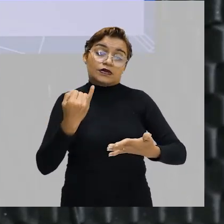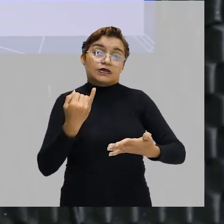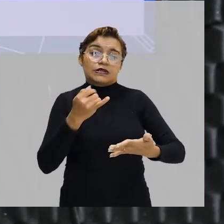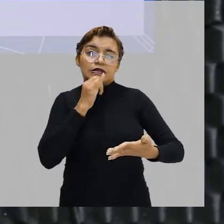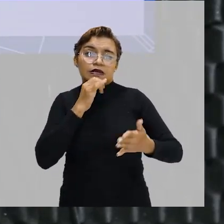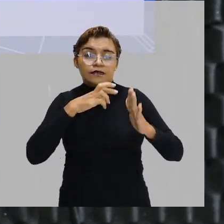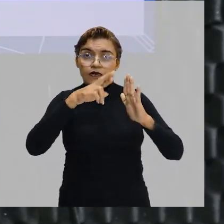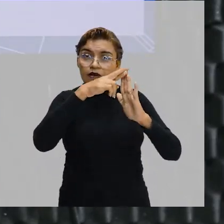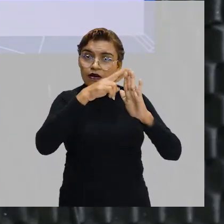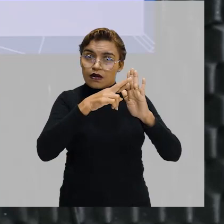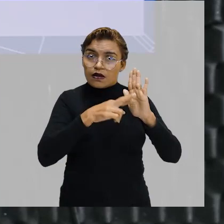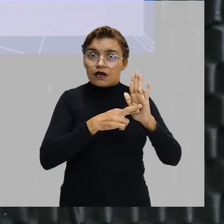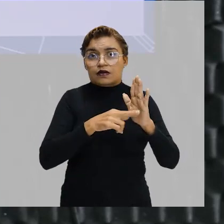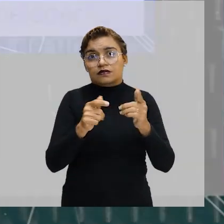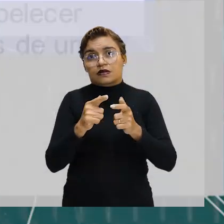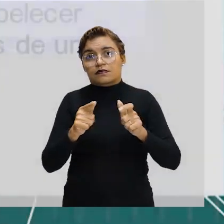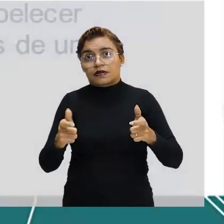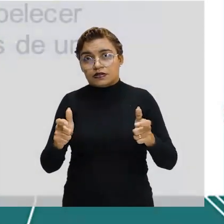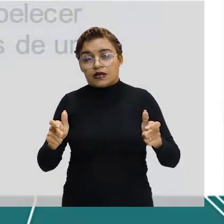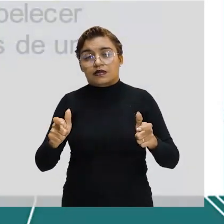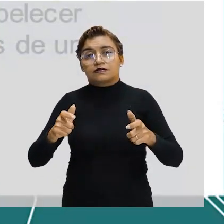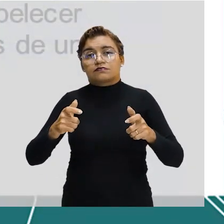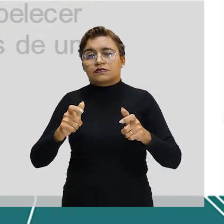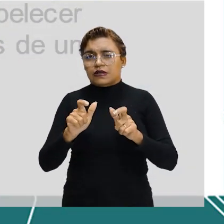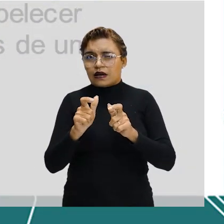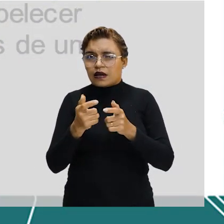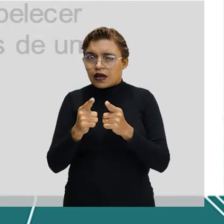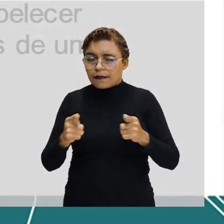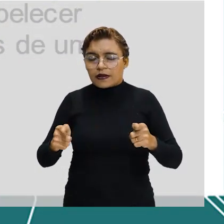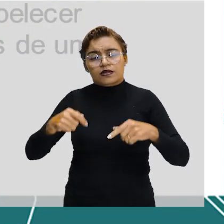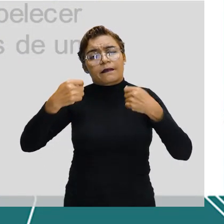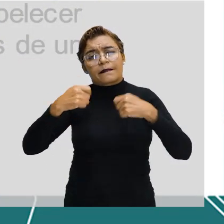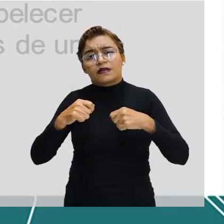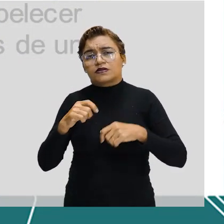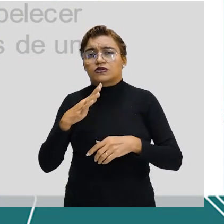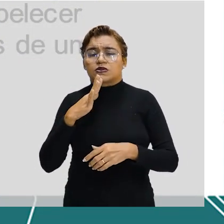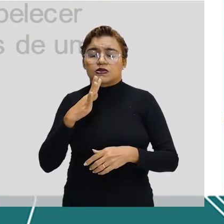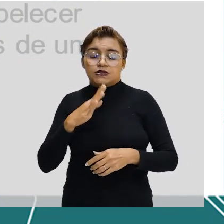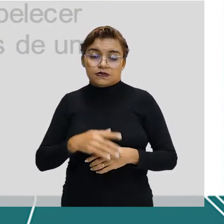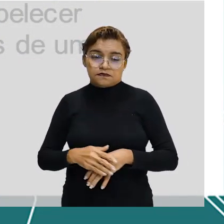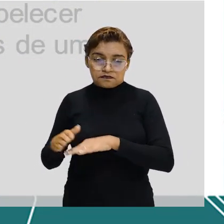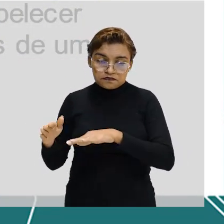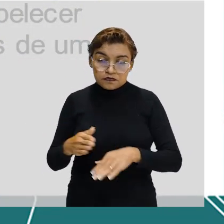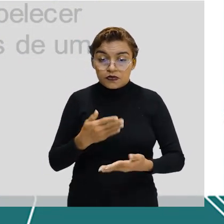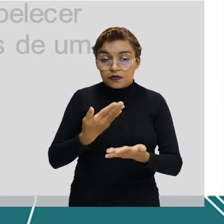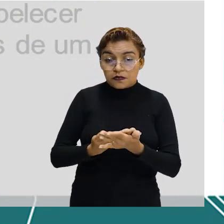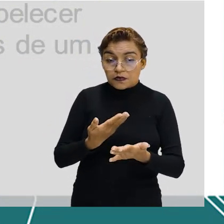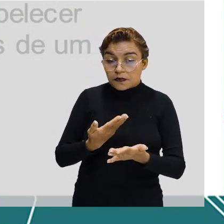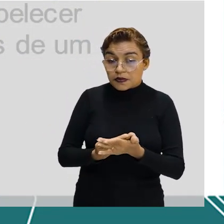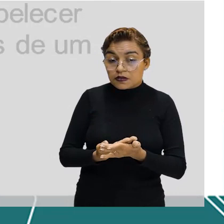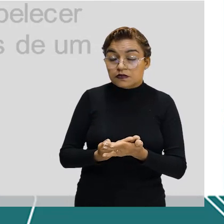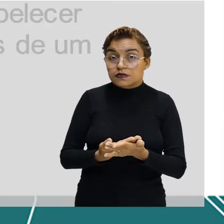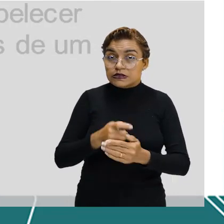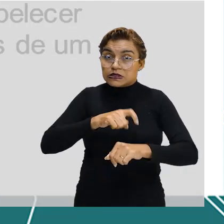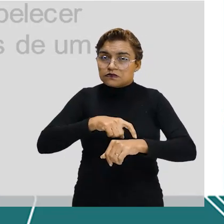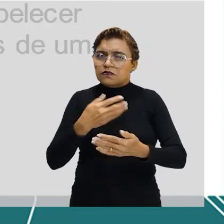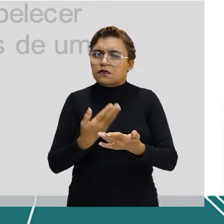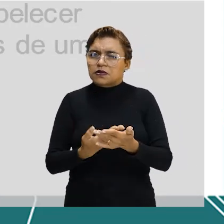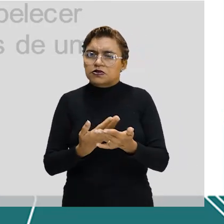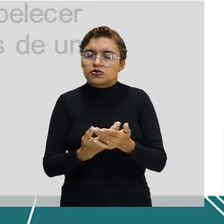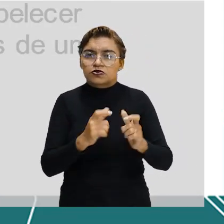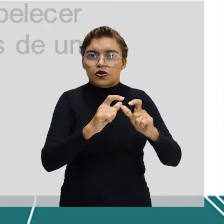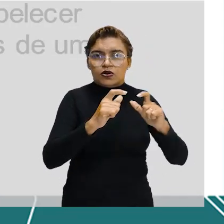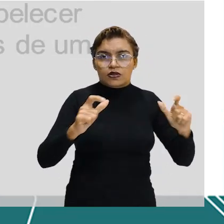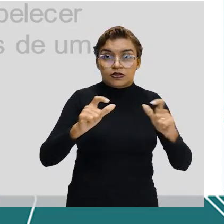regras gramaticais, tá? Quando eu estudo as orações coordenadas, e claro, eu não posso também dizer que